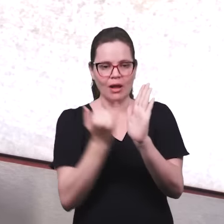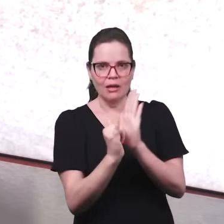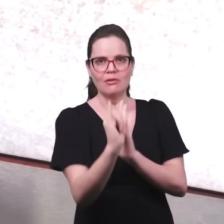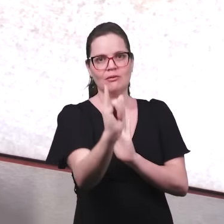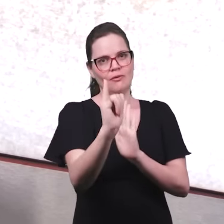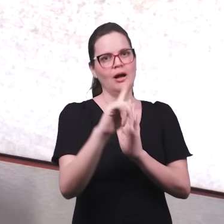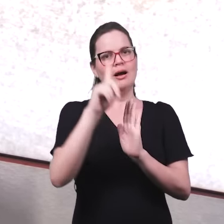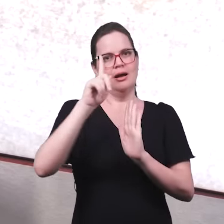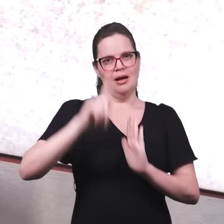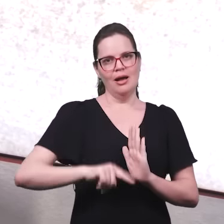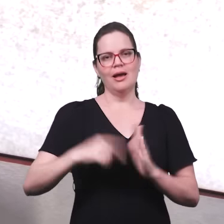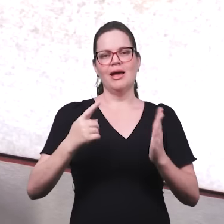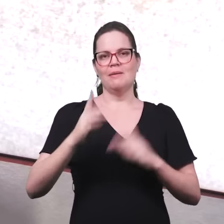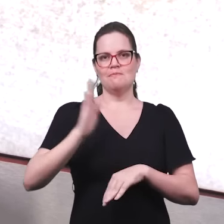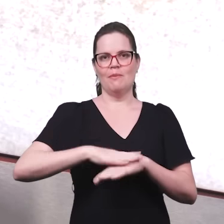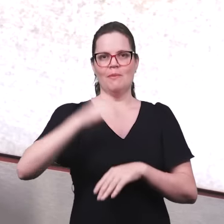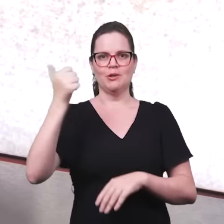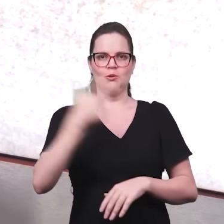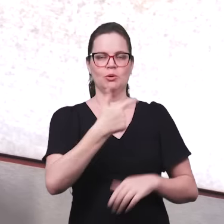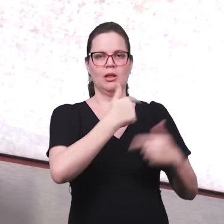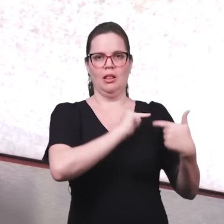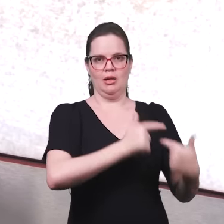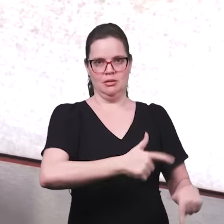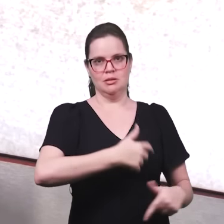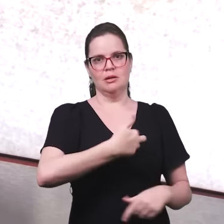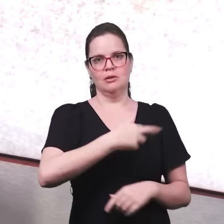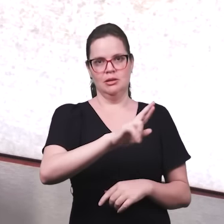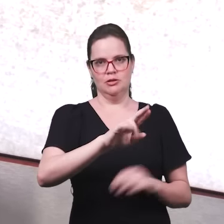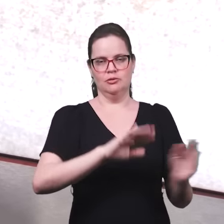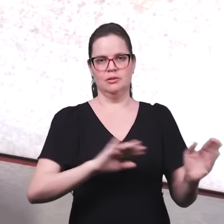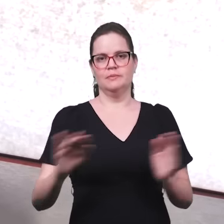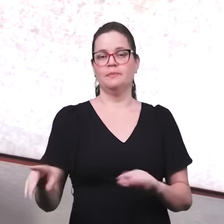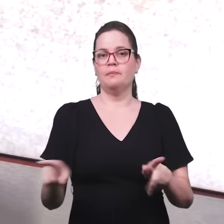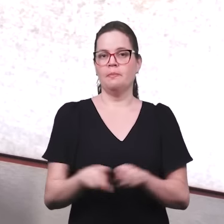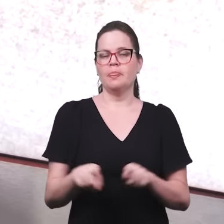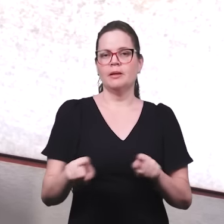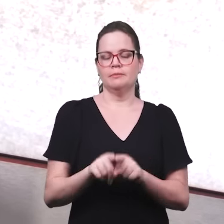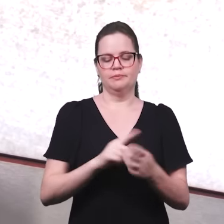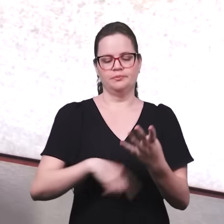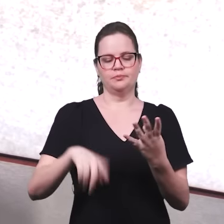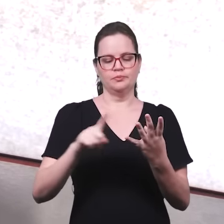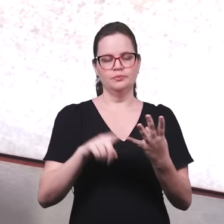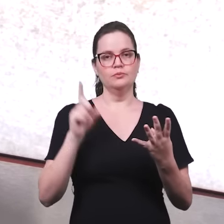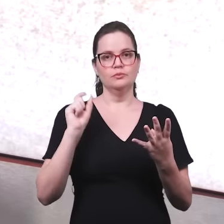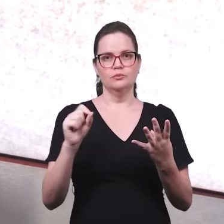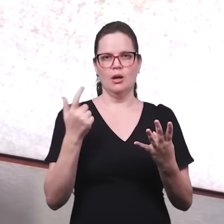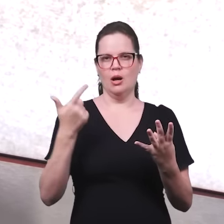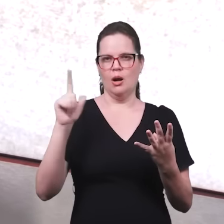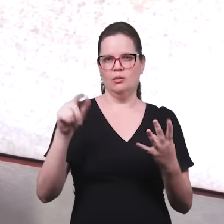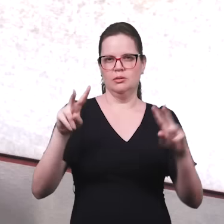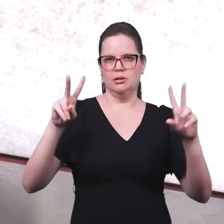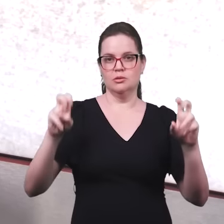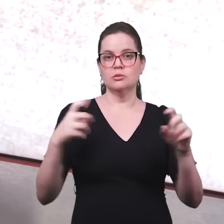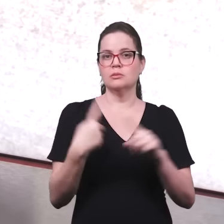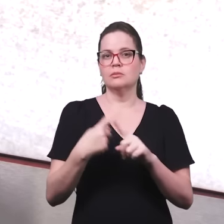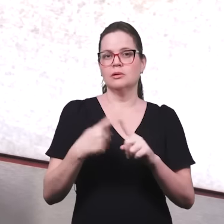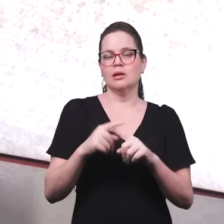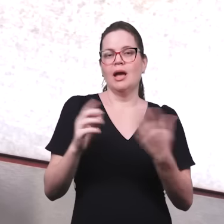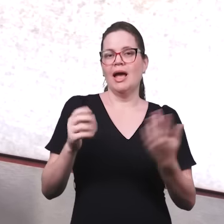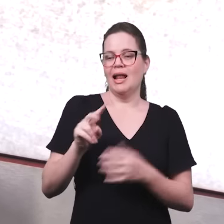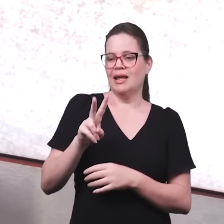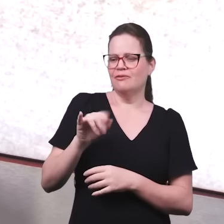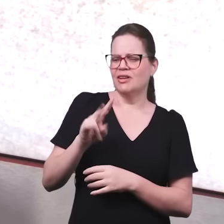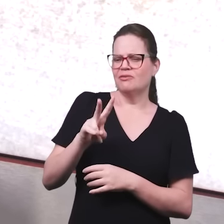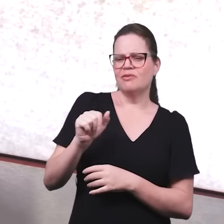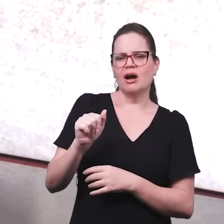a tradição religiosa. A palavra de Deus, agora em quarto lugar, tem um outro aspecto. É que a palavra de Deus ela é viva. Por que